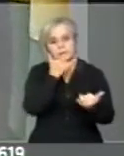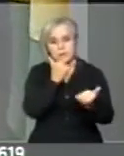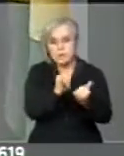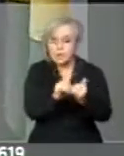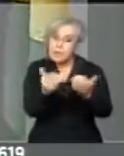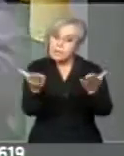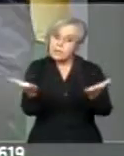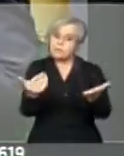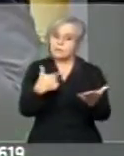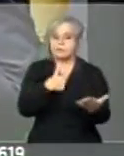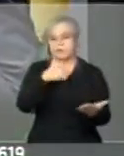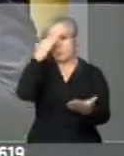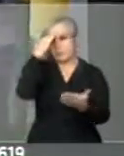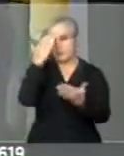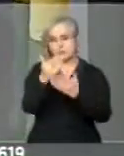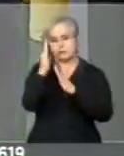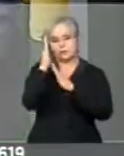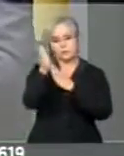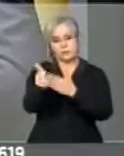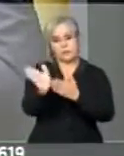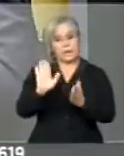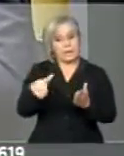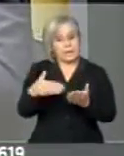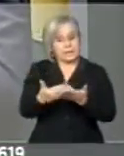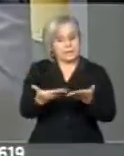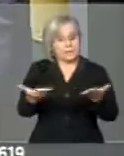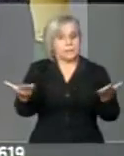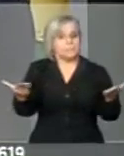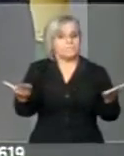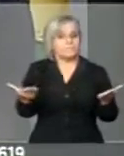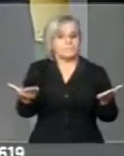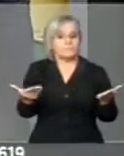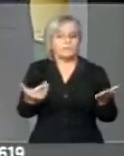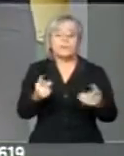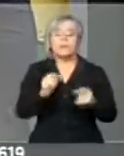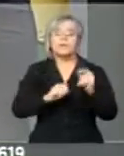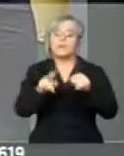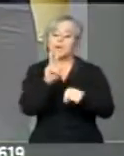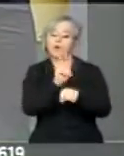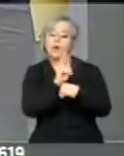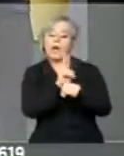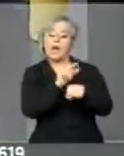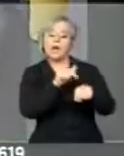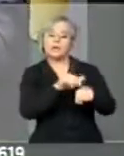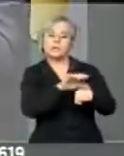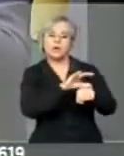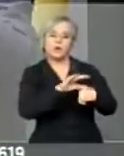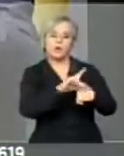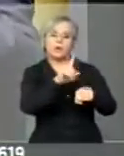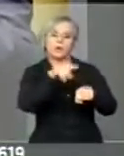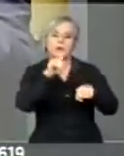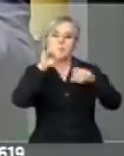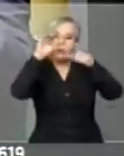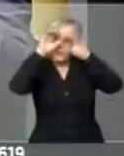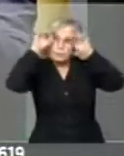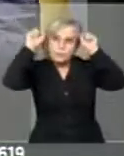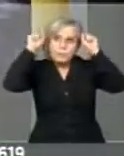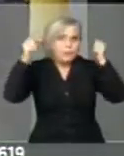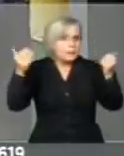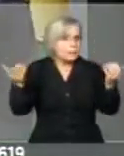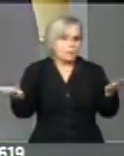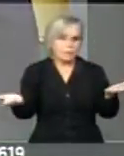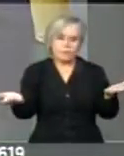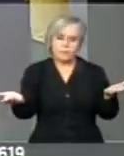senhor presidente. E, até onde eu sei, o guardião da Constituição é o Supremo Tribunal Federal.